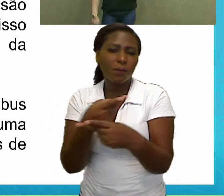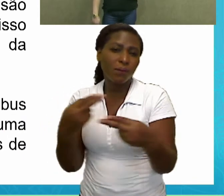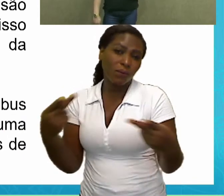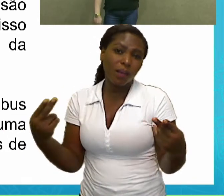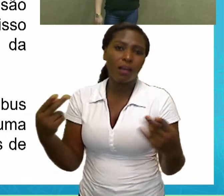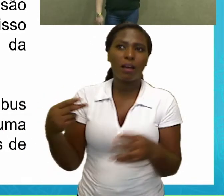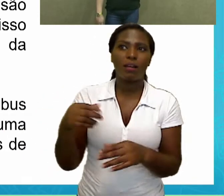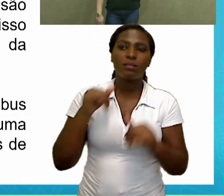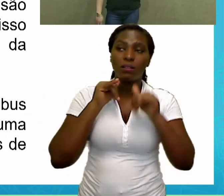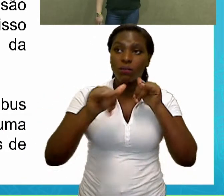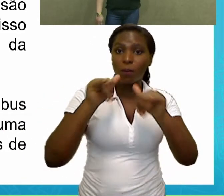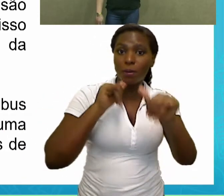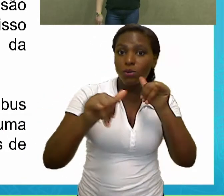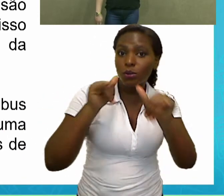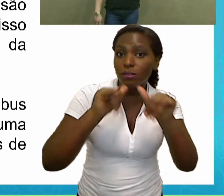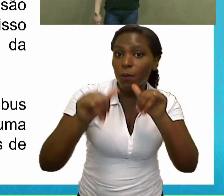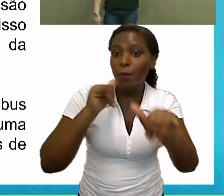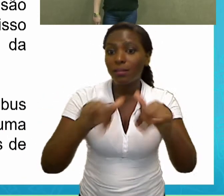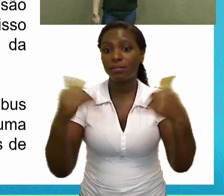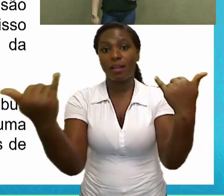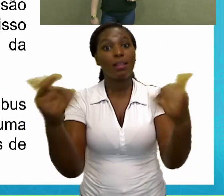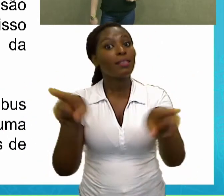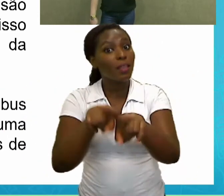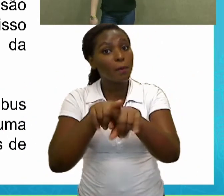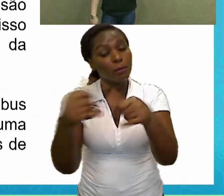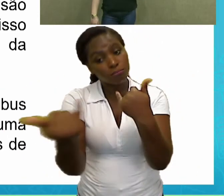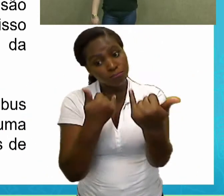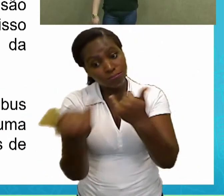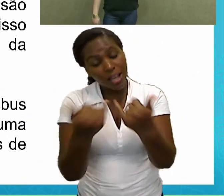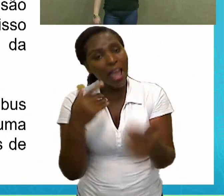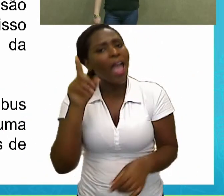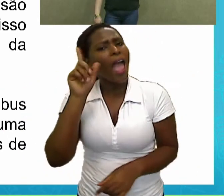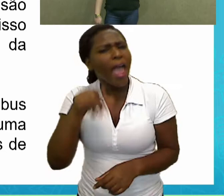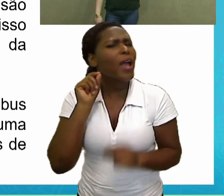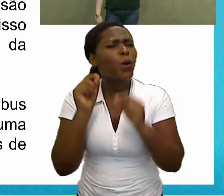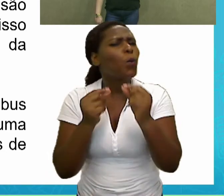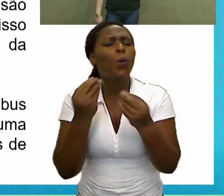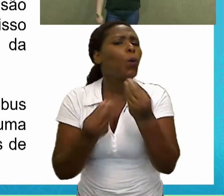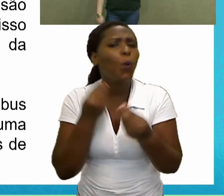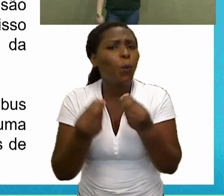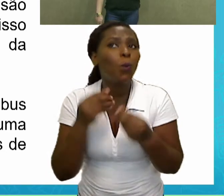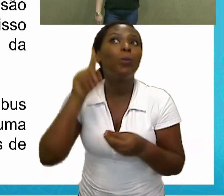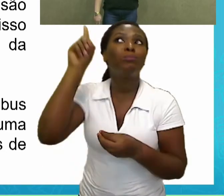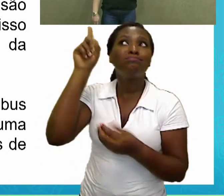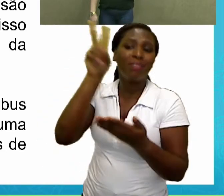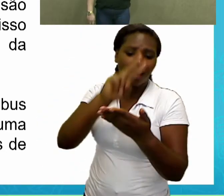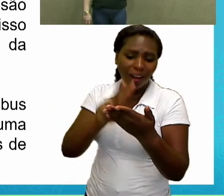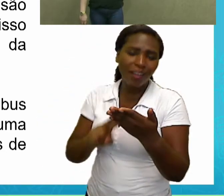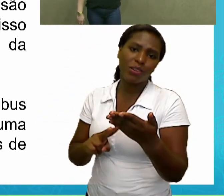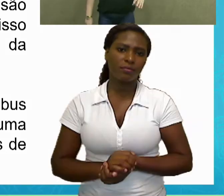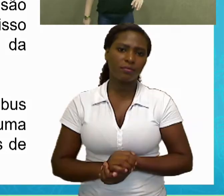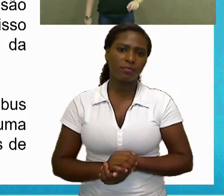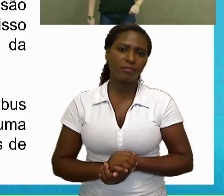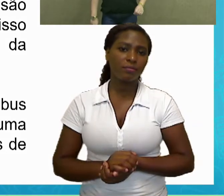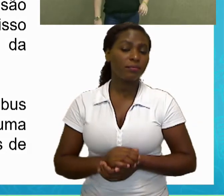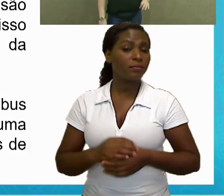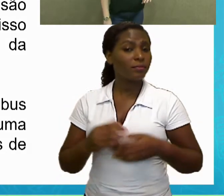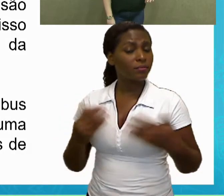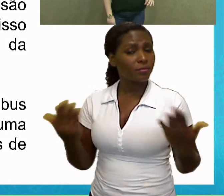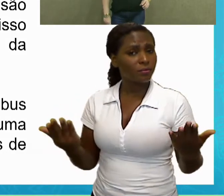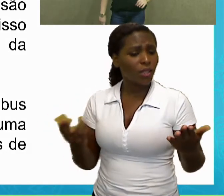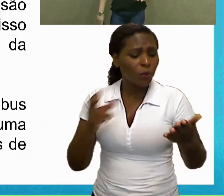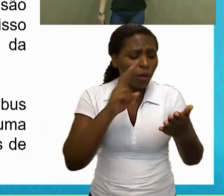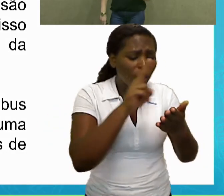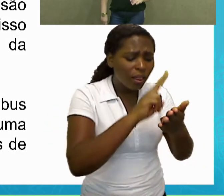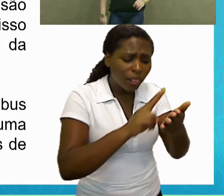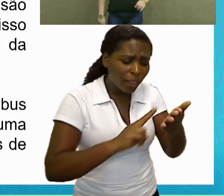são através da escrita. Por isso, a leitura é uma das funções mais importantes da nossa língua. Utilizamos